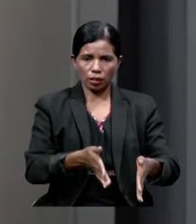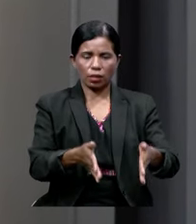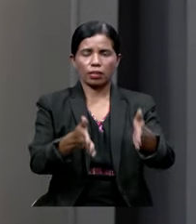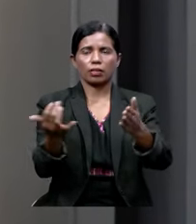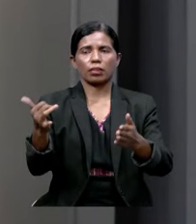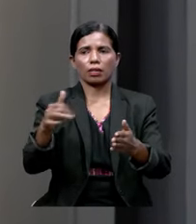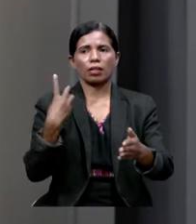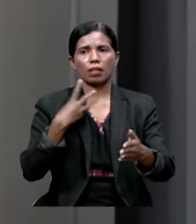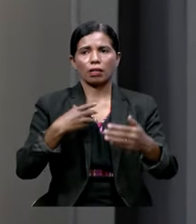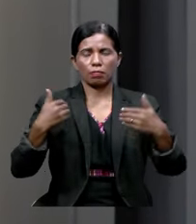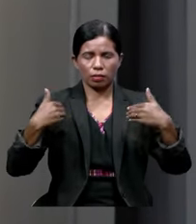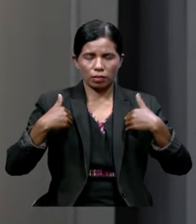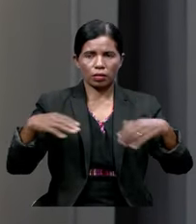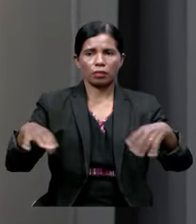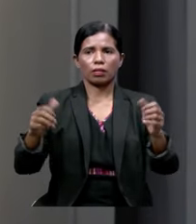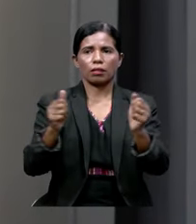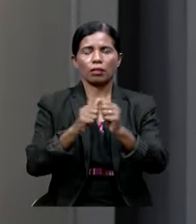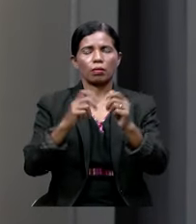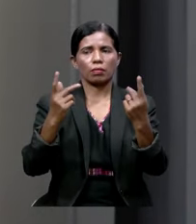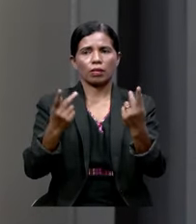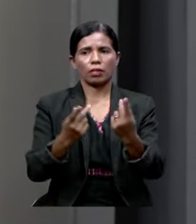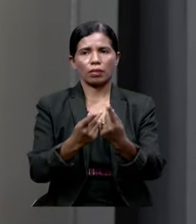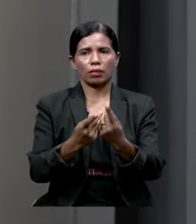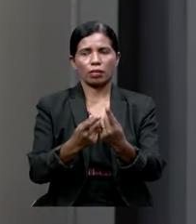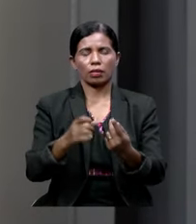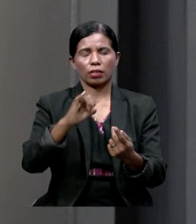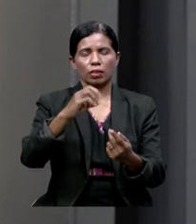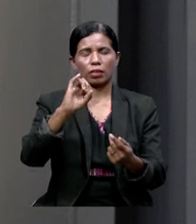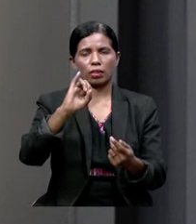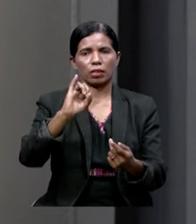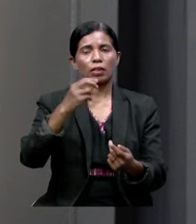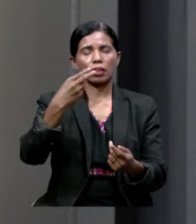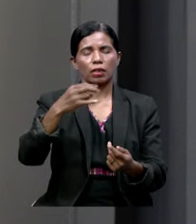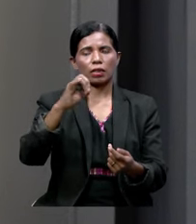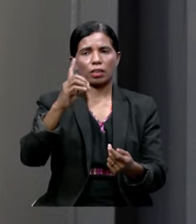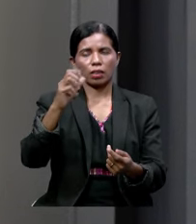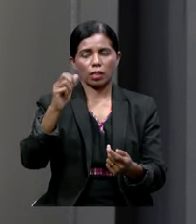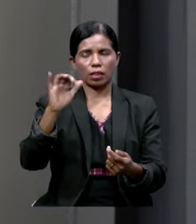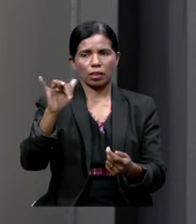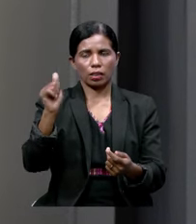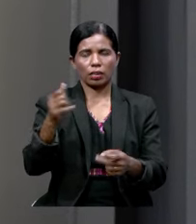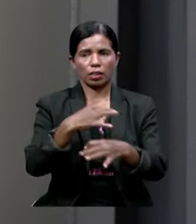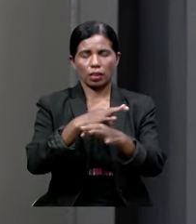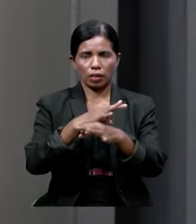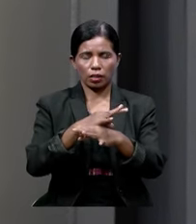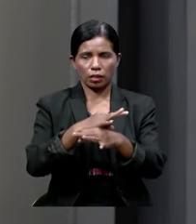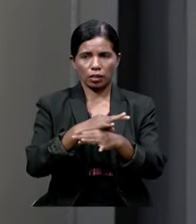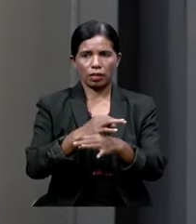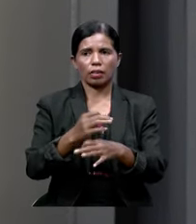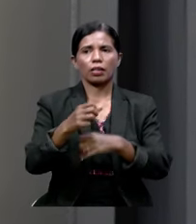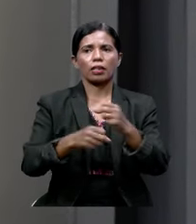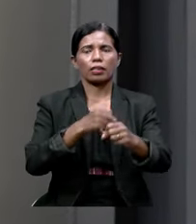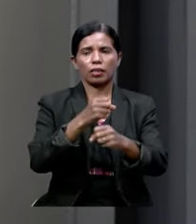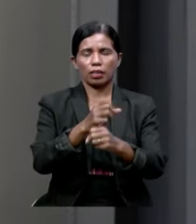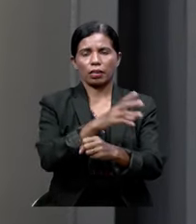Kami mos ia kontratu ba empresa Hidaya. Idane nia halo mantensang rutina no